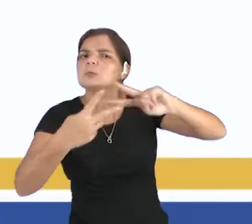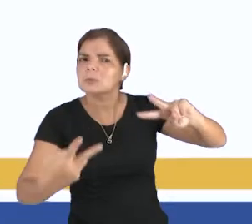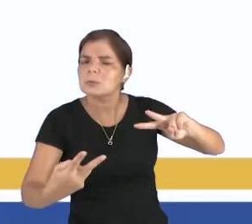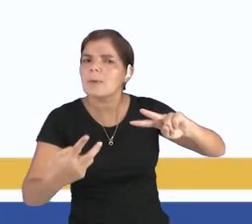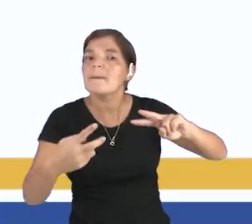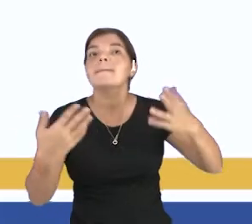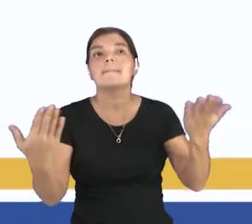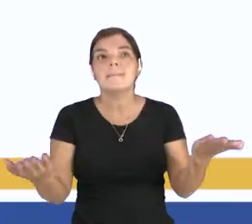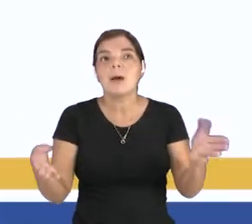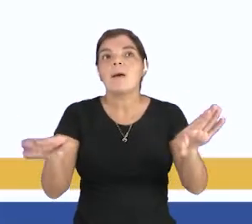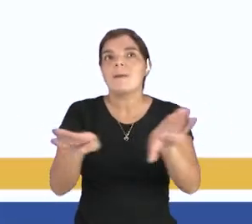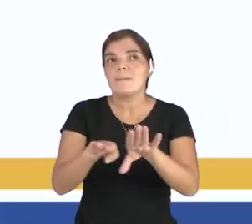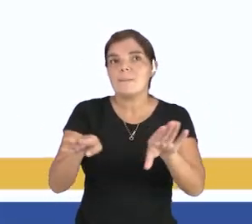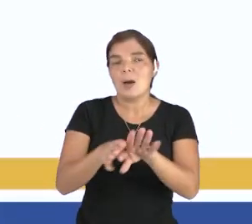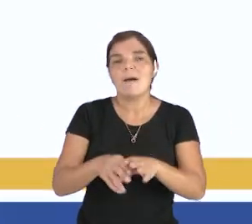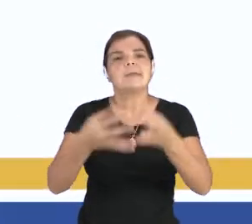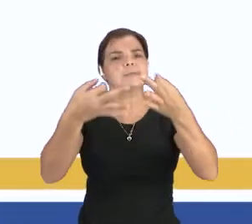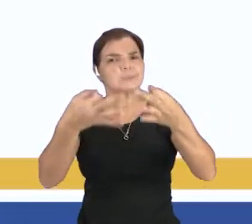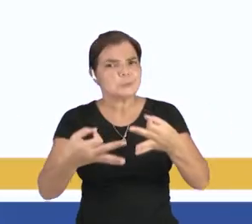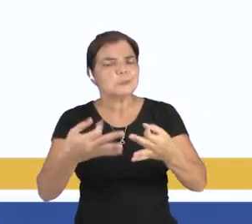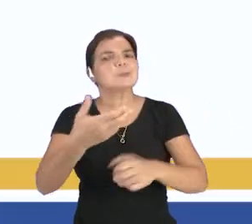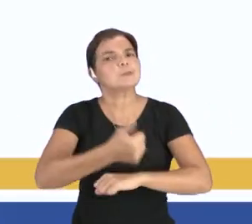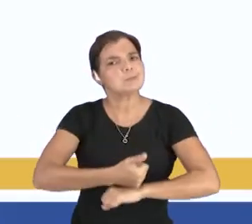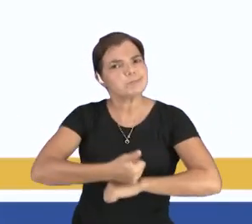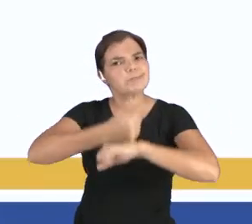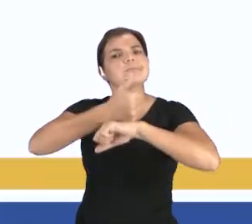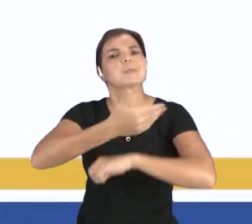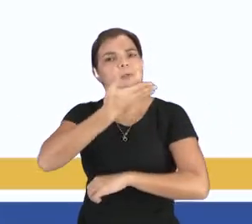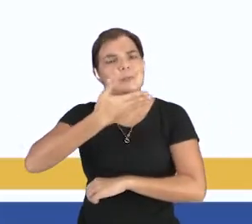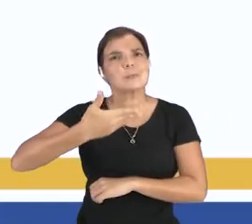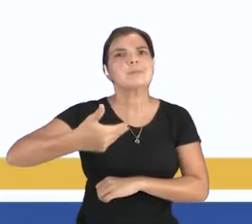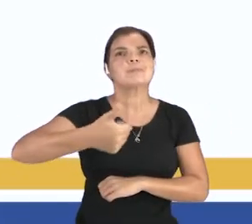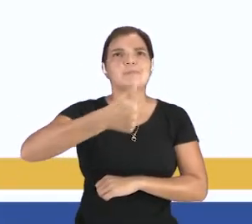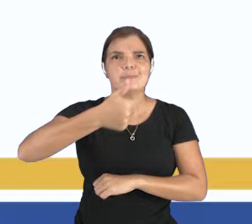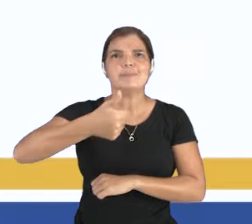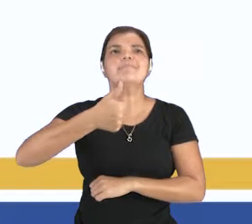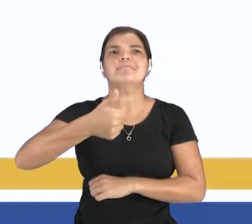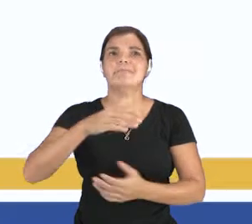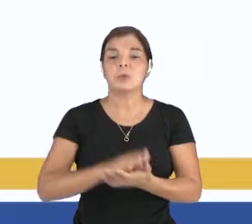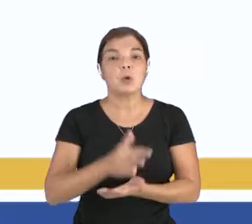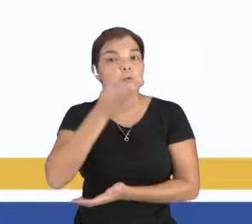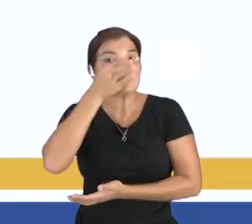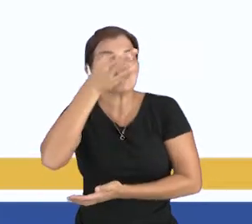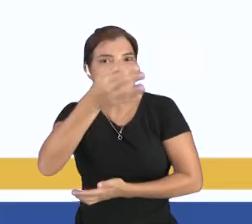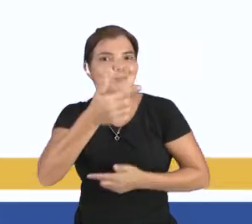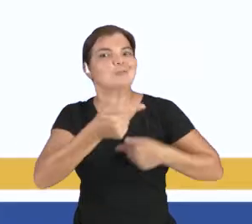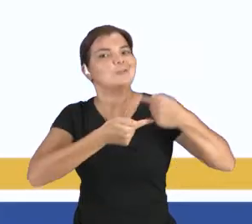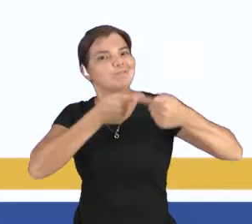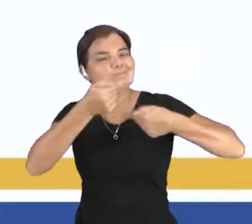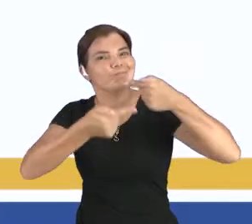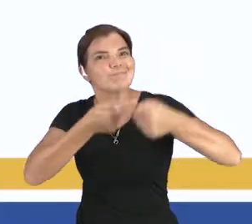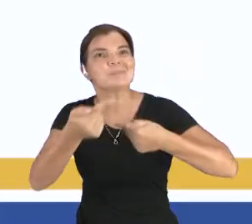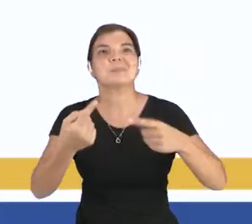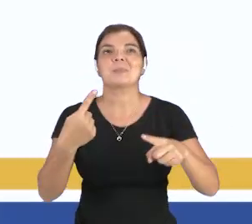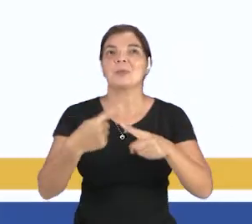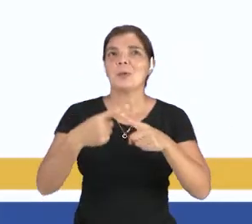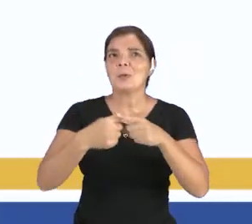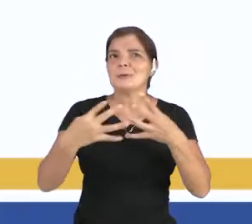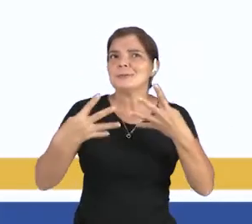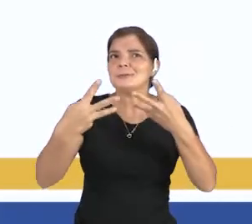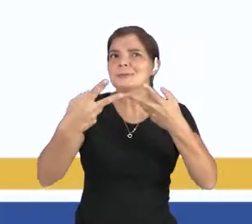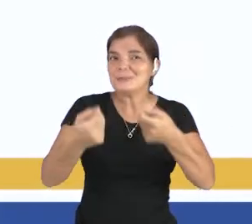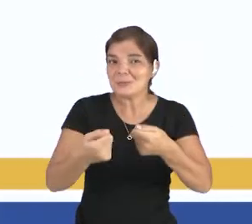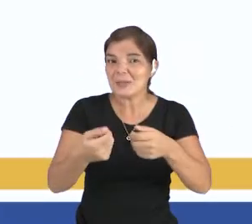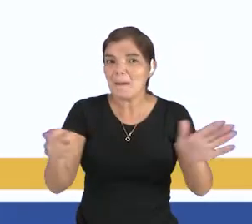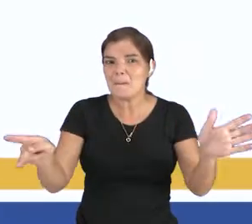Para permitir um planejamento familiar de melhor qualidade, né, nesta ou em futuras gerações, porque tudo